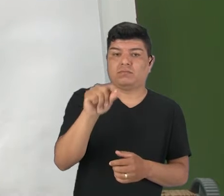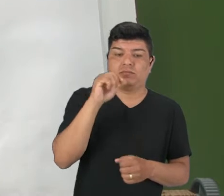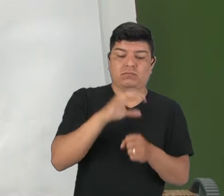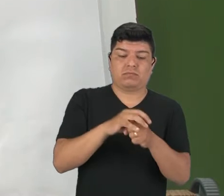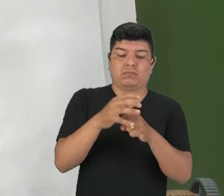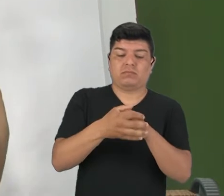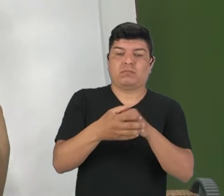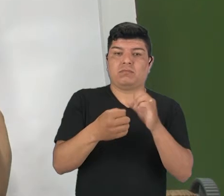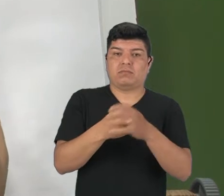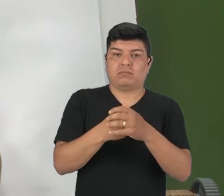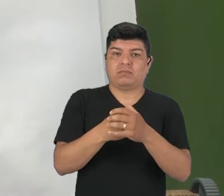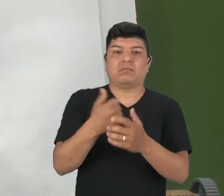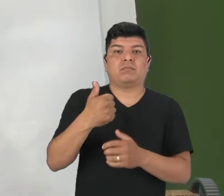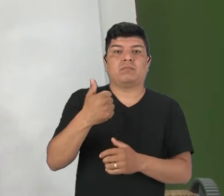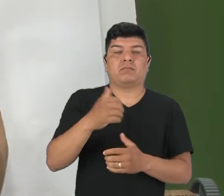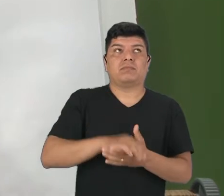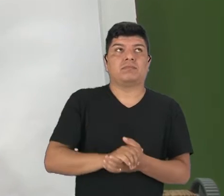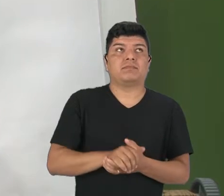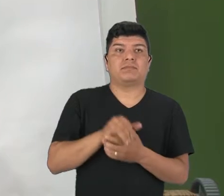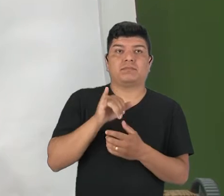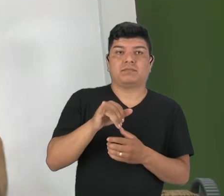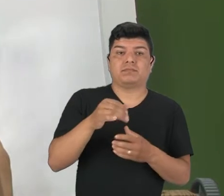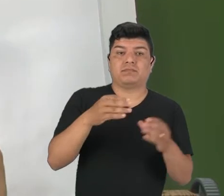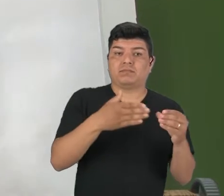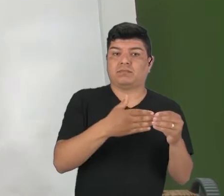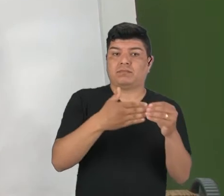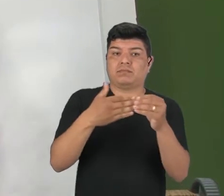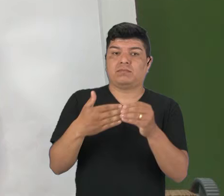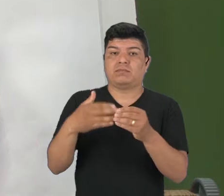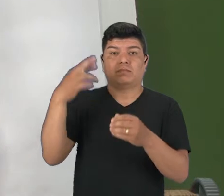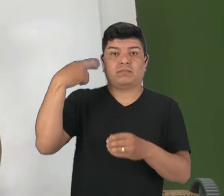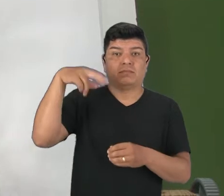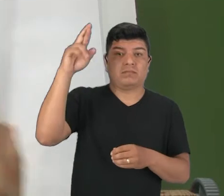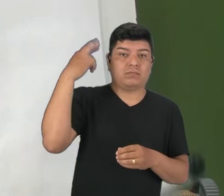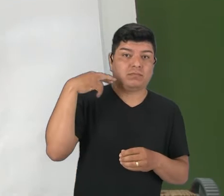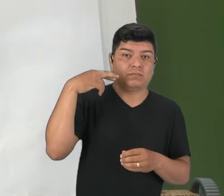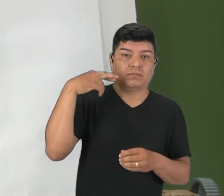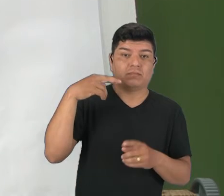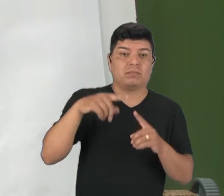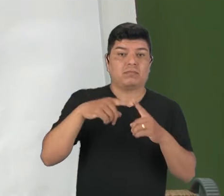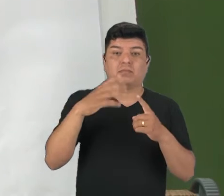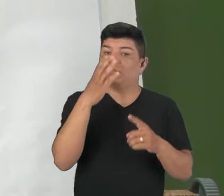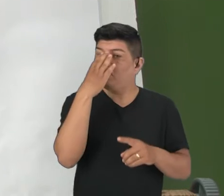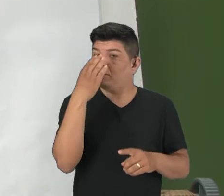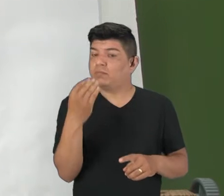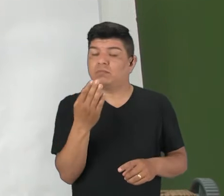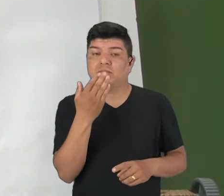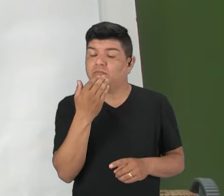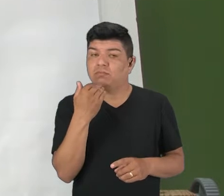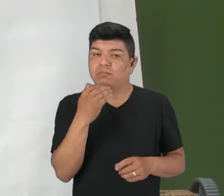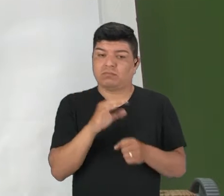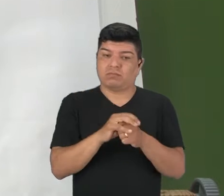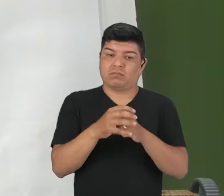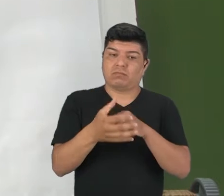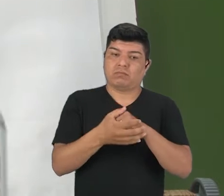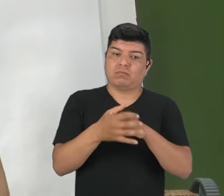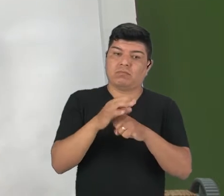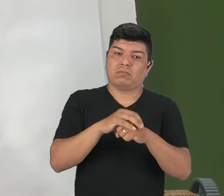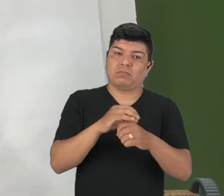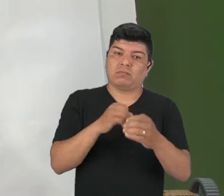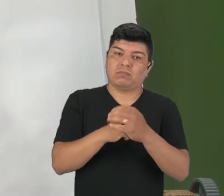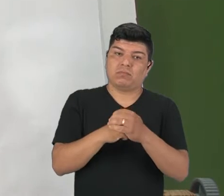repolho primeiro. Se eu levar a cabra primeiro, o lobo não vai comer repolho. A cabra é uma boa